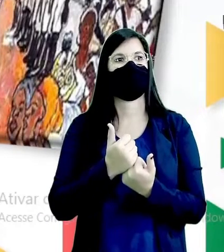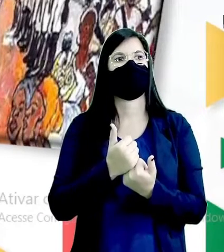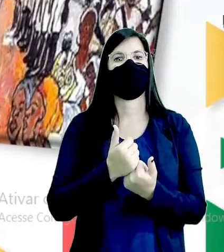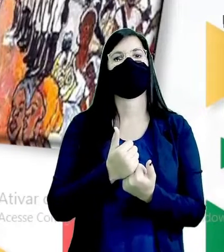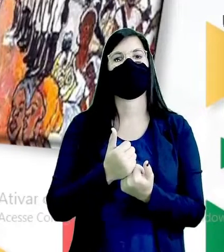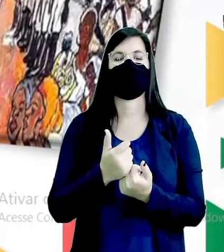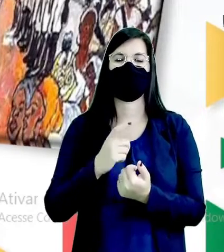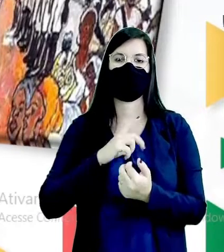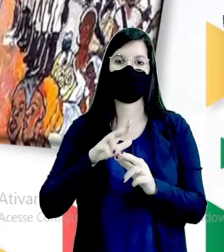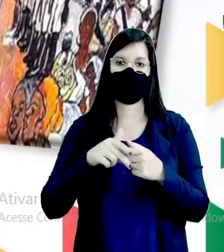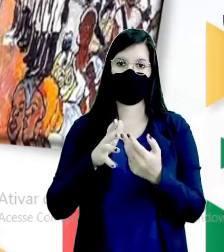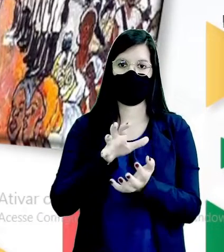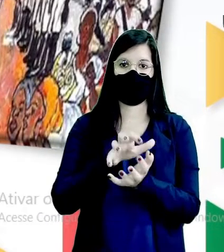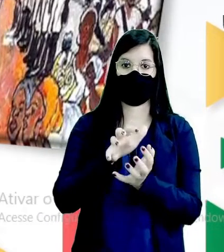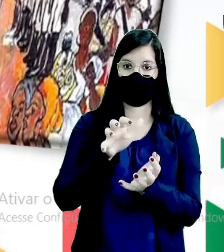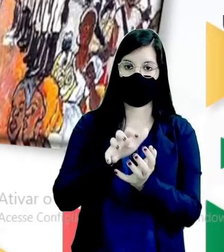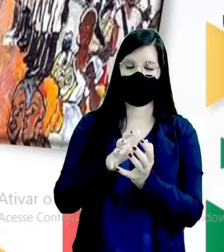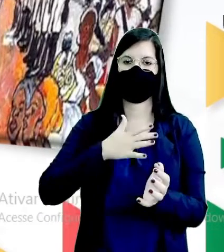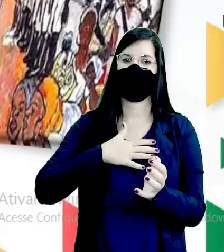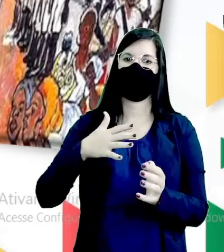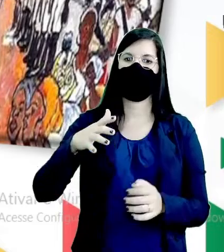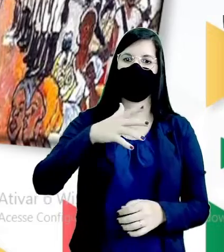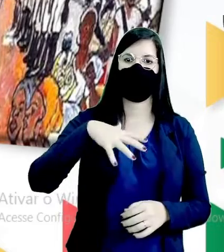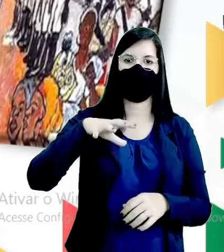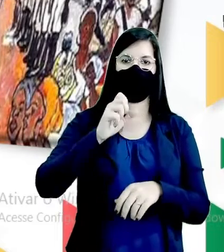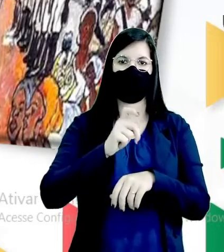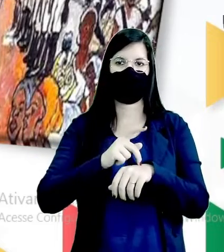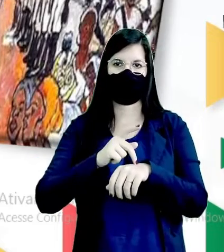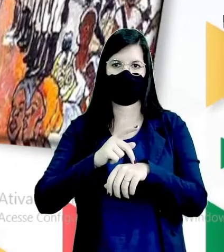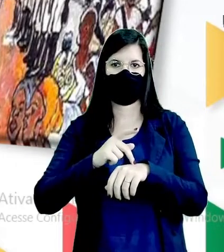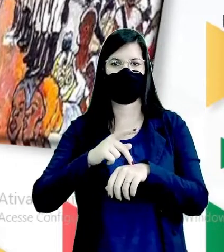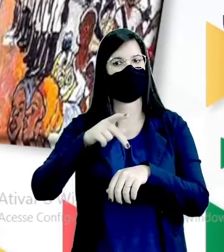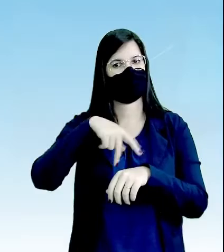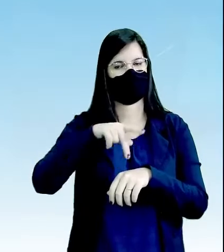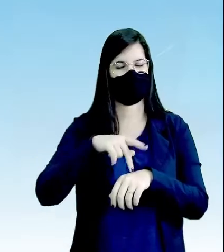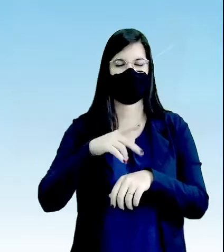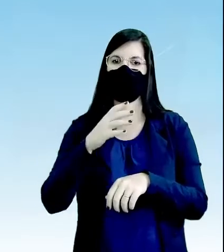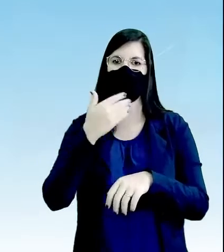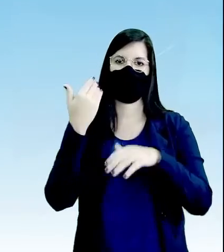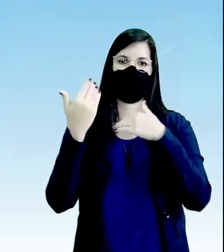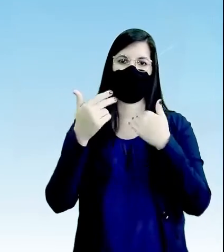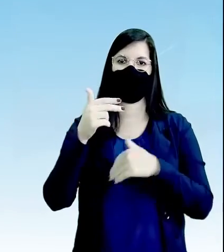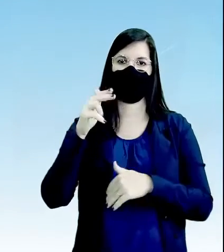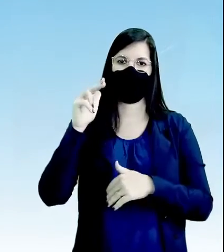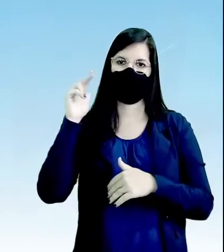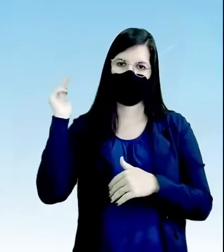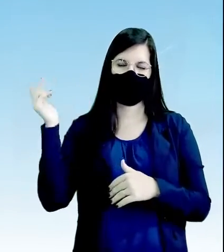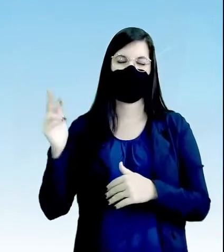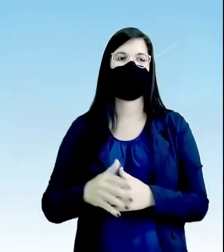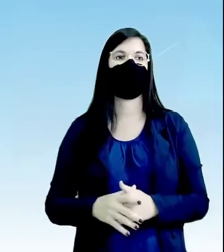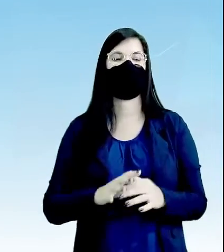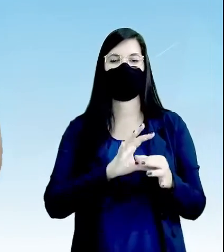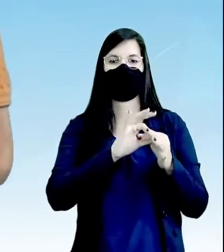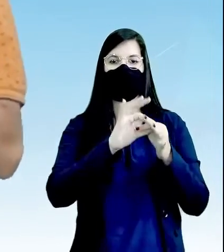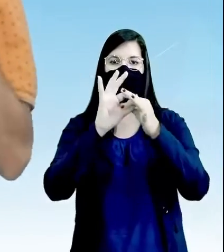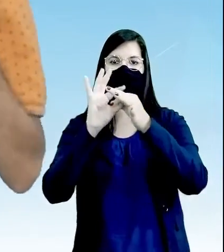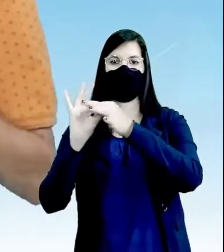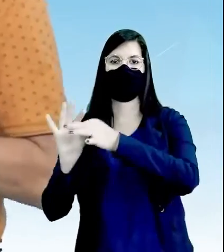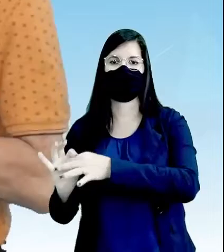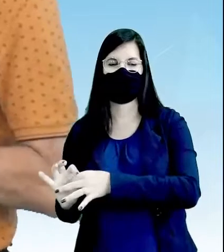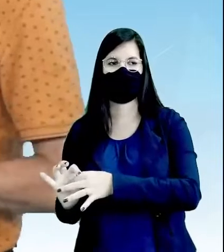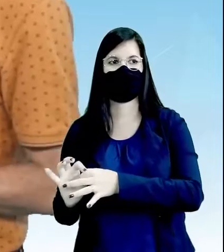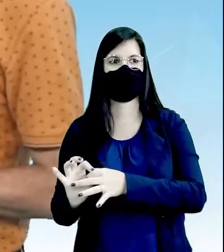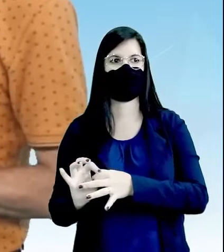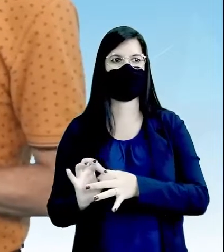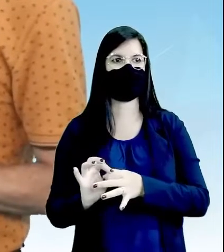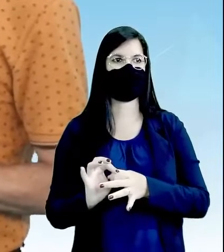que diz Pernambuco, meu país. Pernambuco, imortal, imortal. Imortal, imortal, exatamente. Mas, nesse contexto todo,